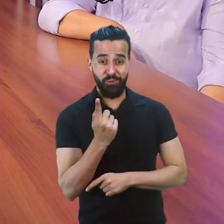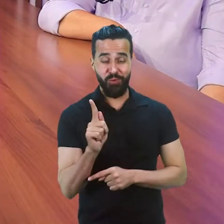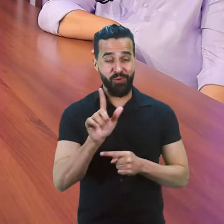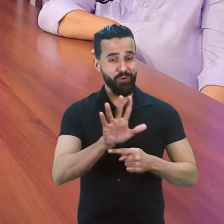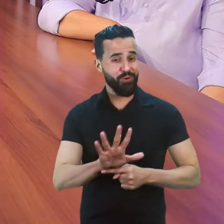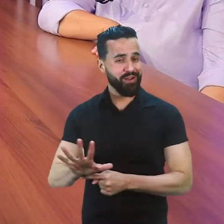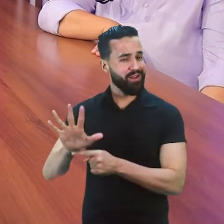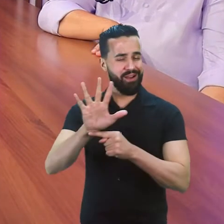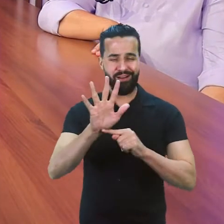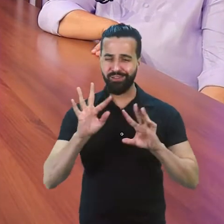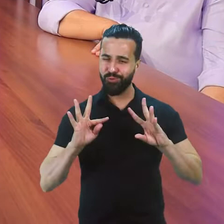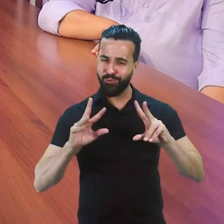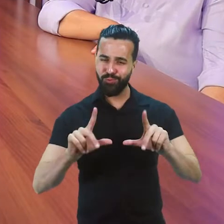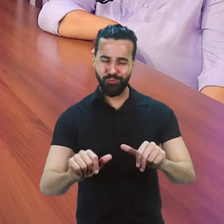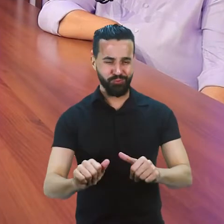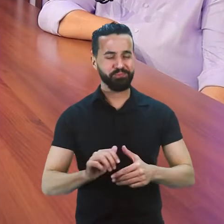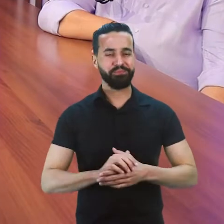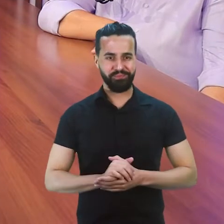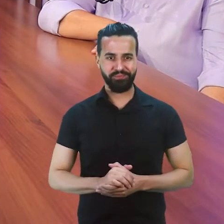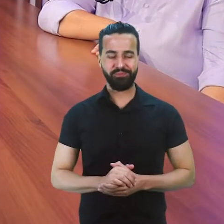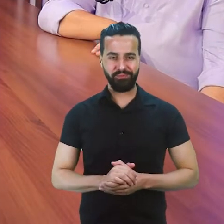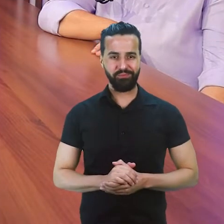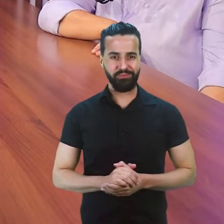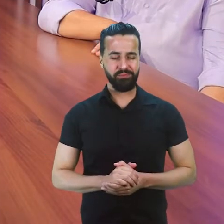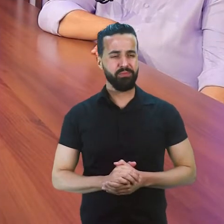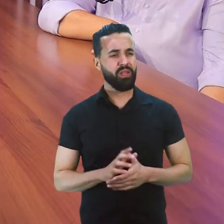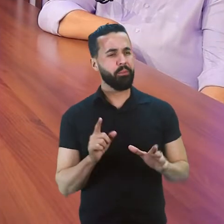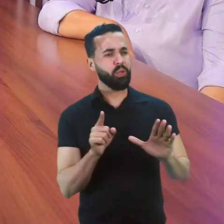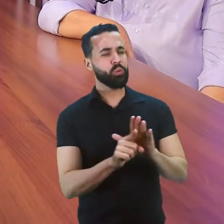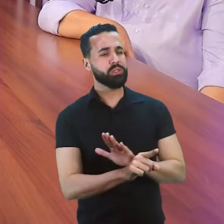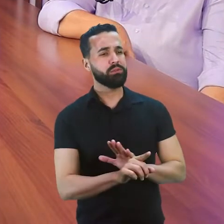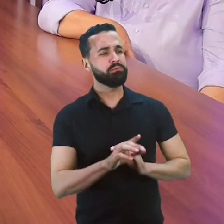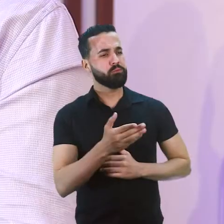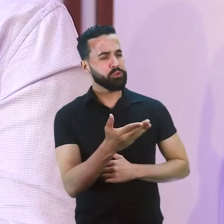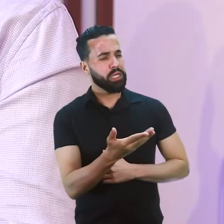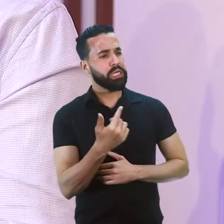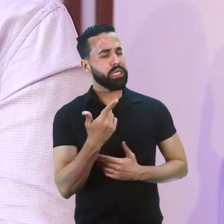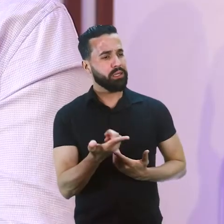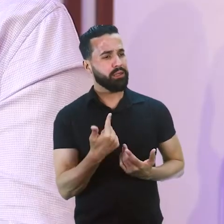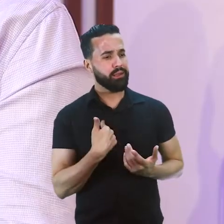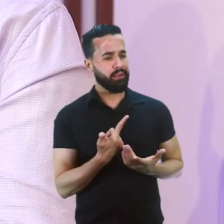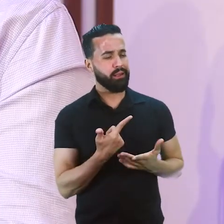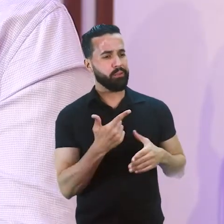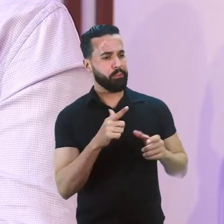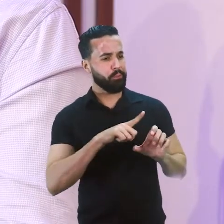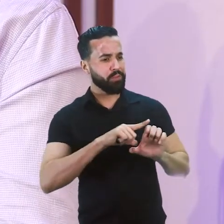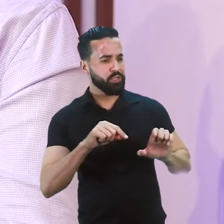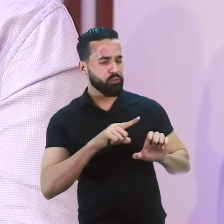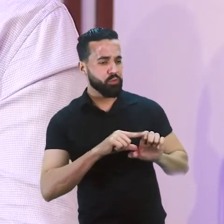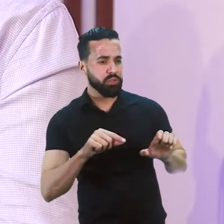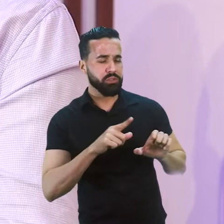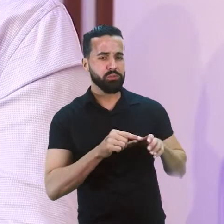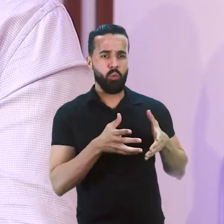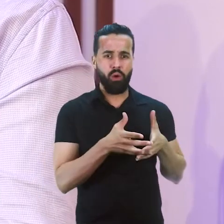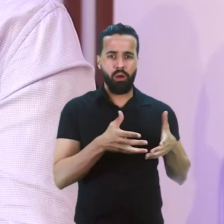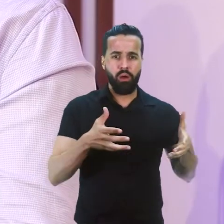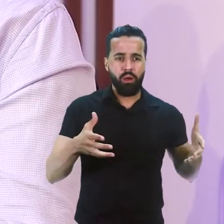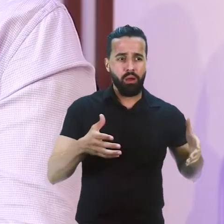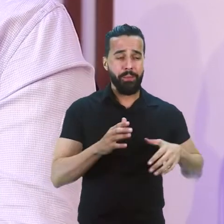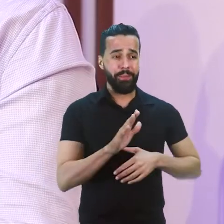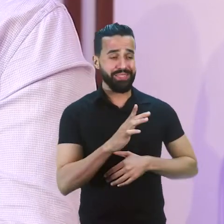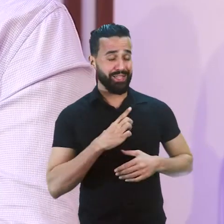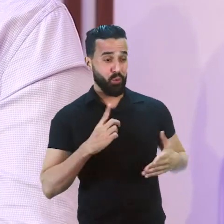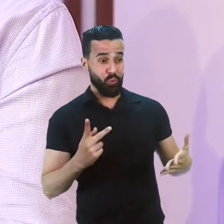boa. Herbert, mas aí nesse crescimento, nesse empreendedorismo todo, vem aí